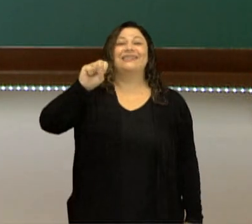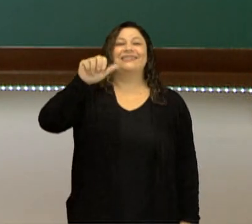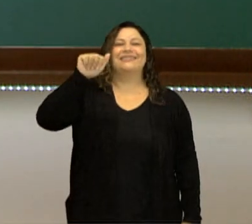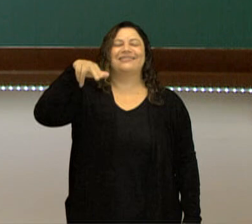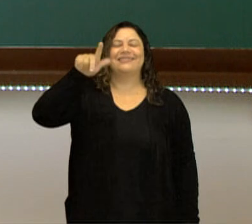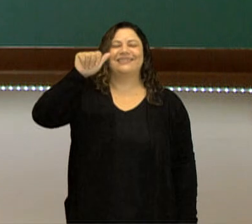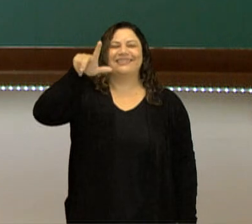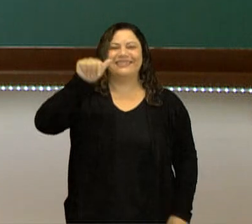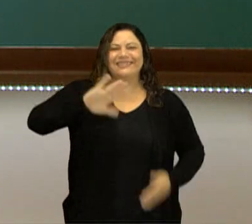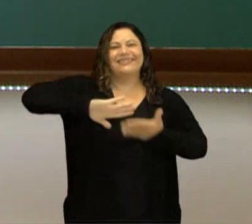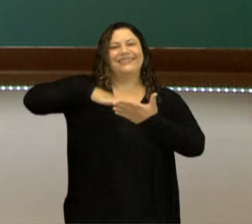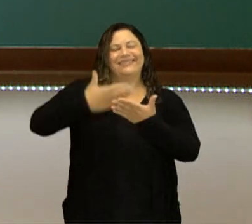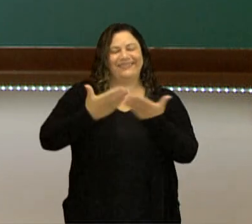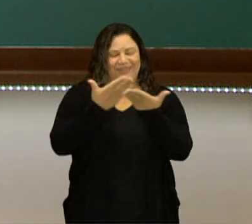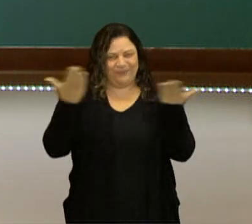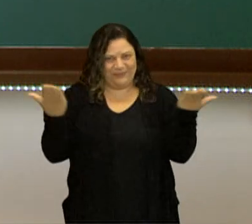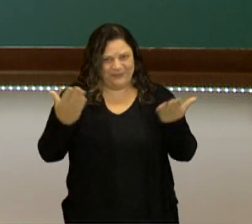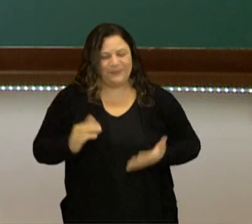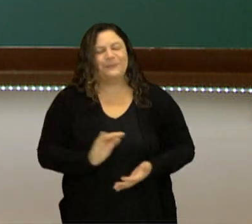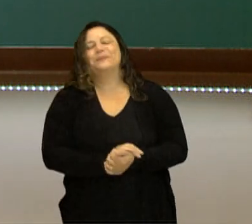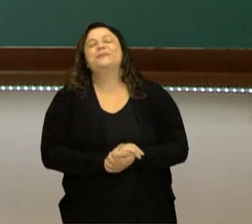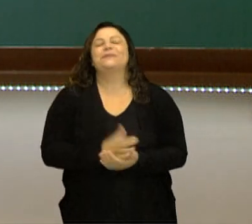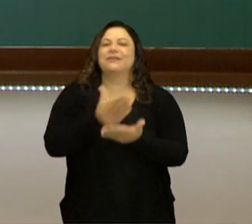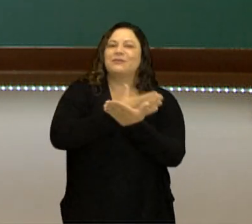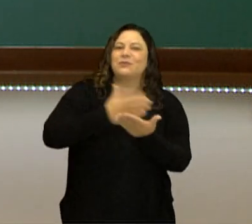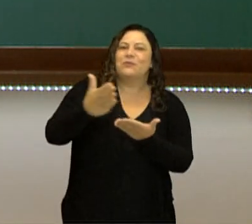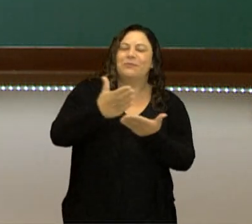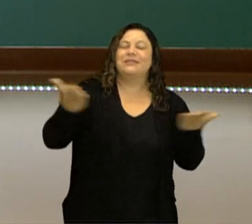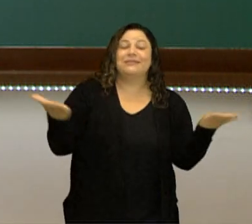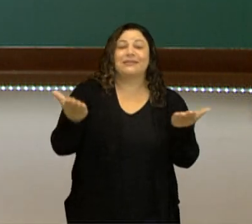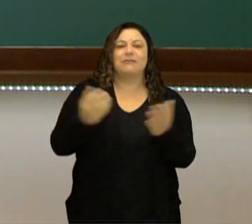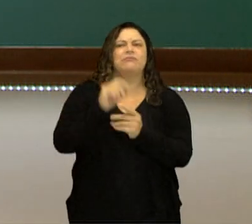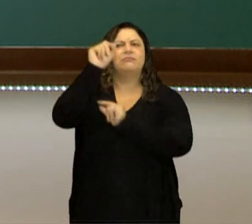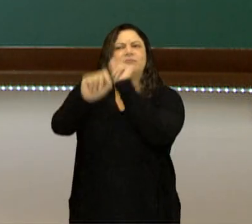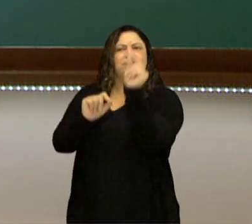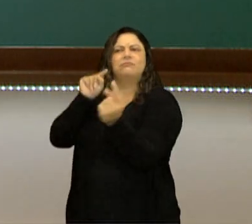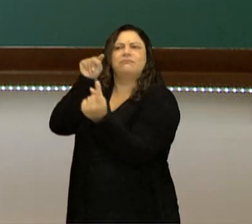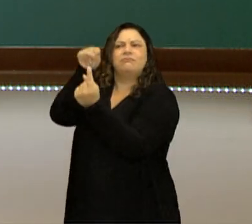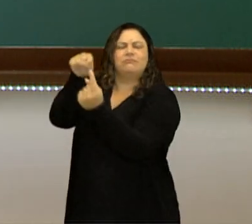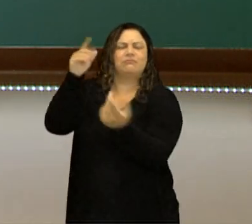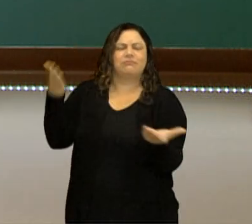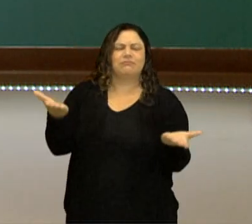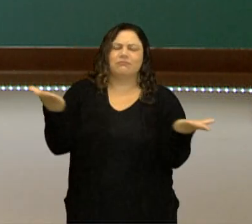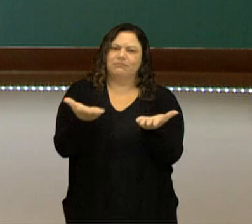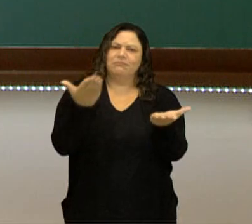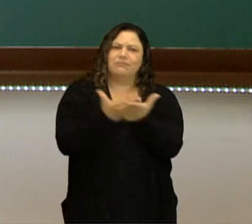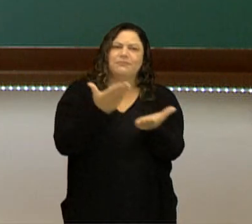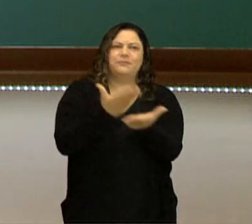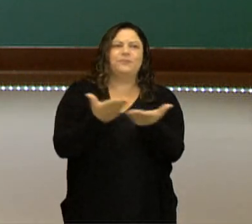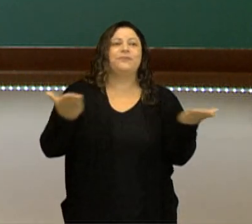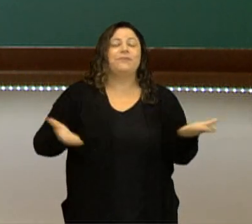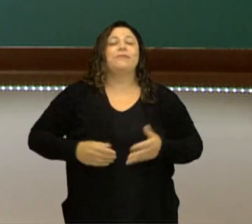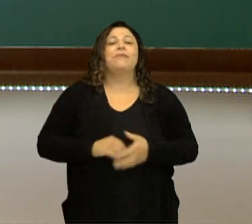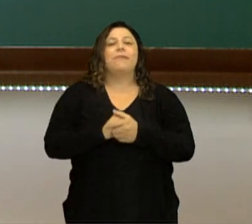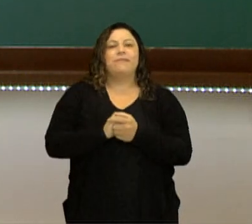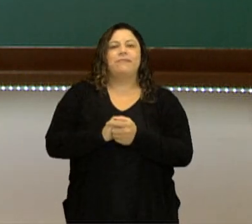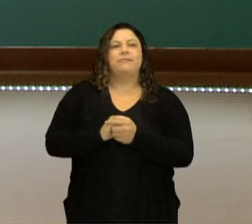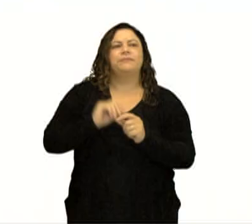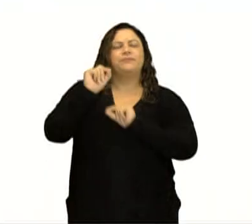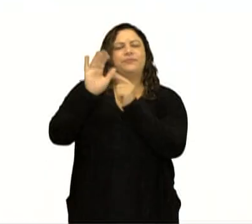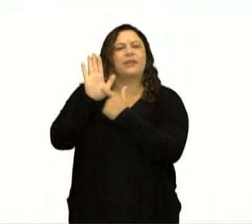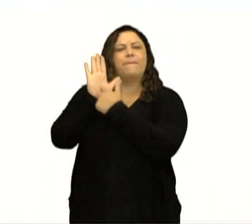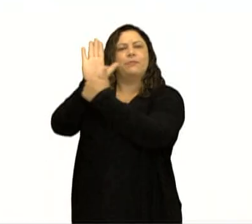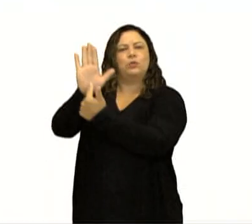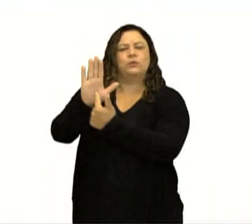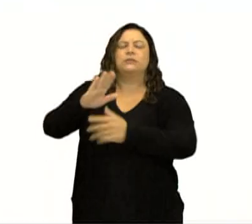Então, vamos começar? Antes da gente começar, a gente tem que ver qual que é o nosso grande objetivo dessa aula. O nosso objetivo é